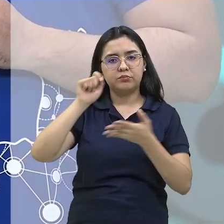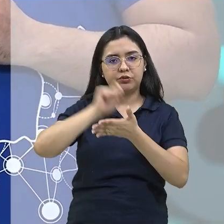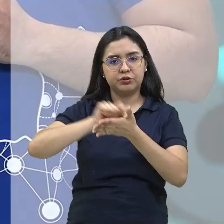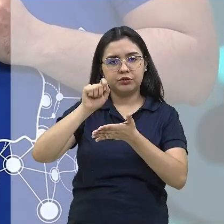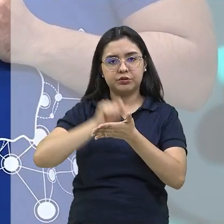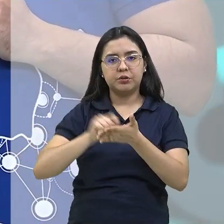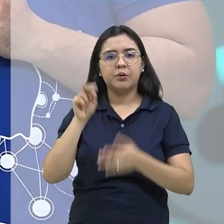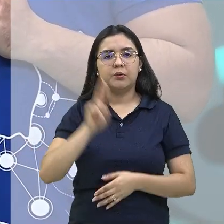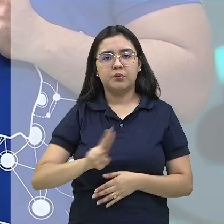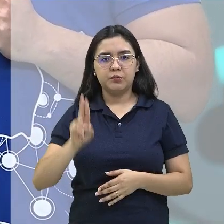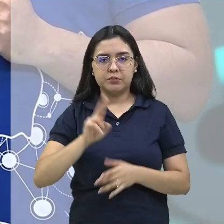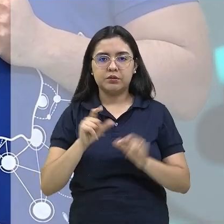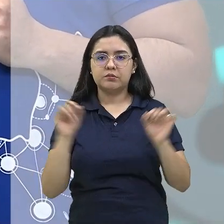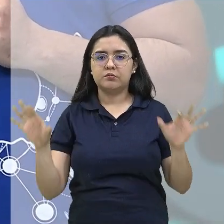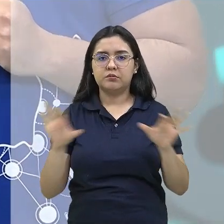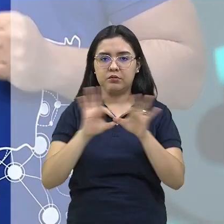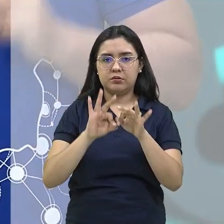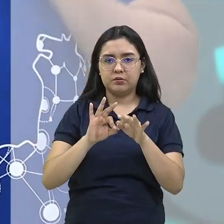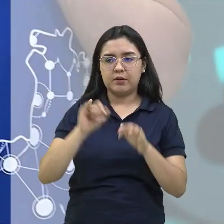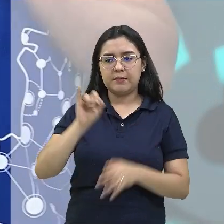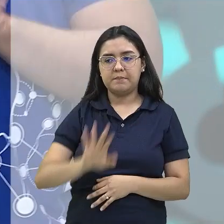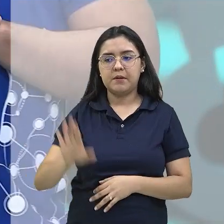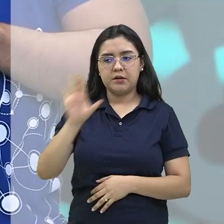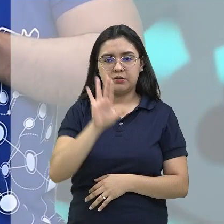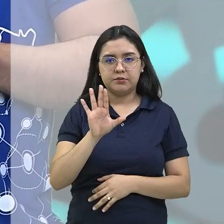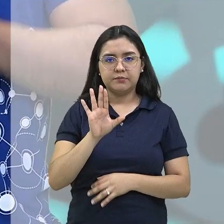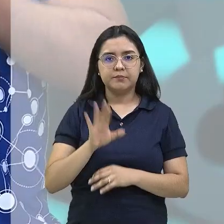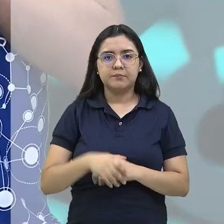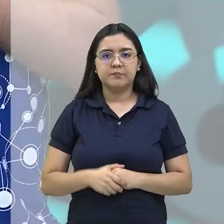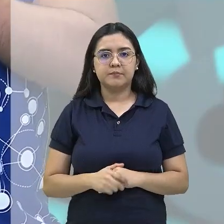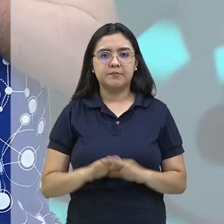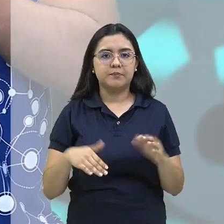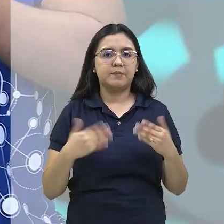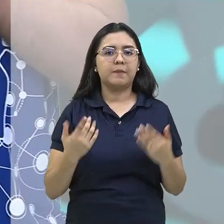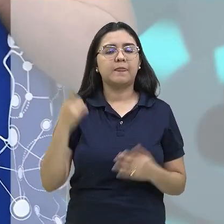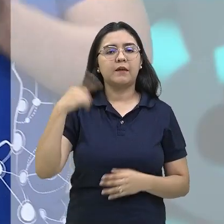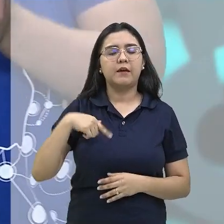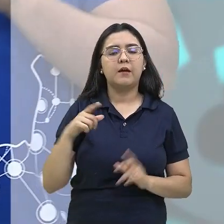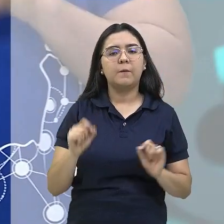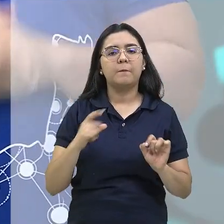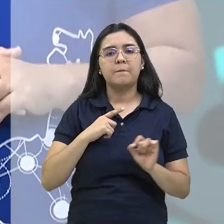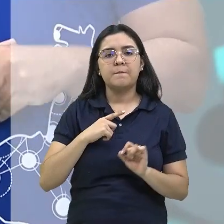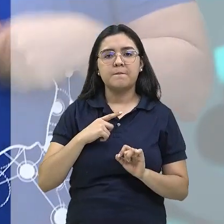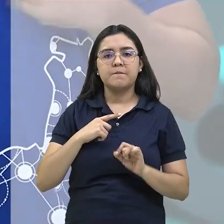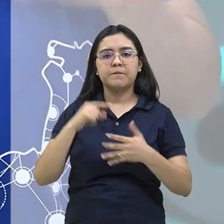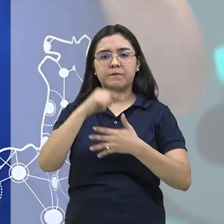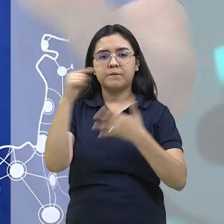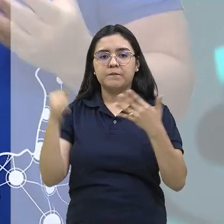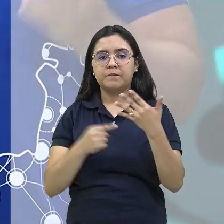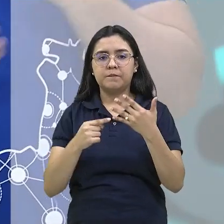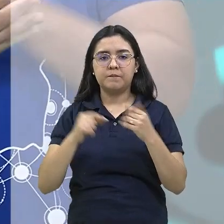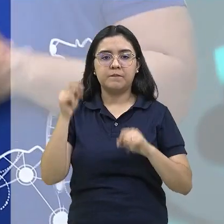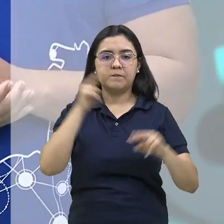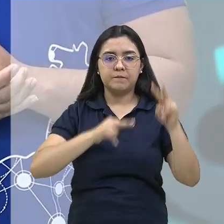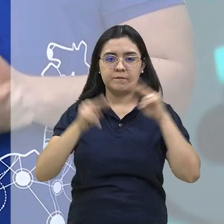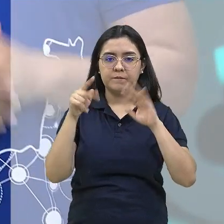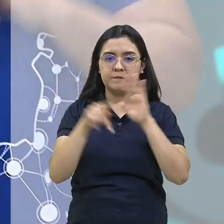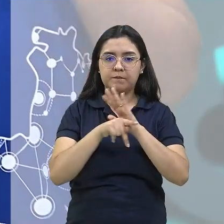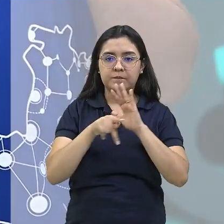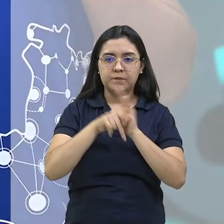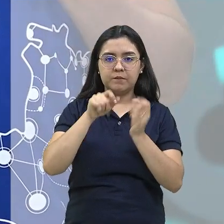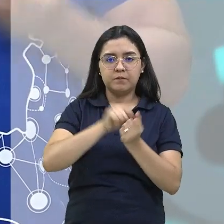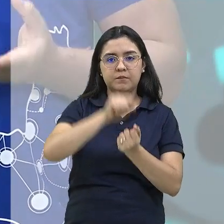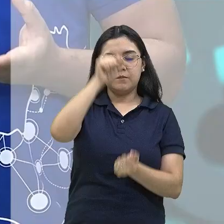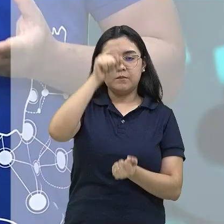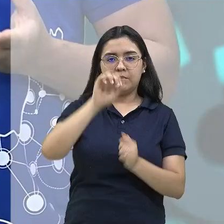se articula com a não verbal, que é exatamente a parte que configura os elementos visuais de um cartaz.